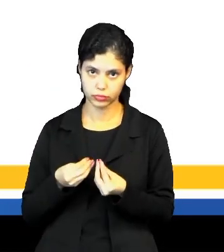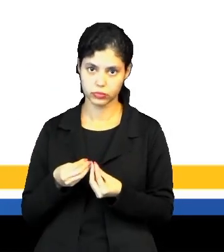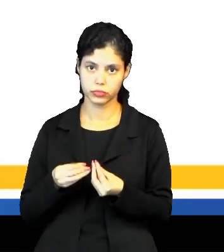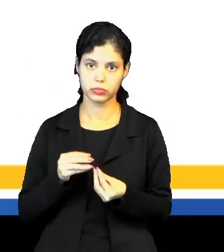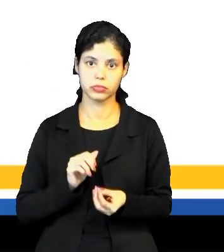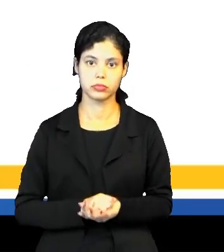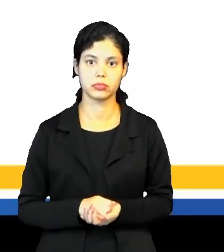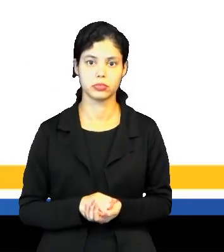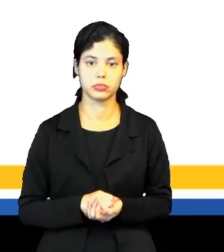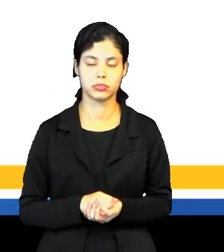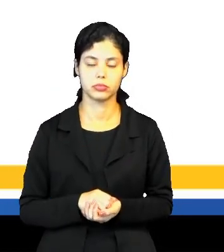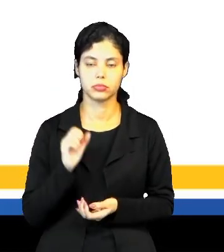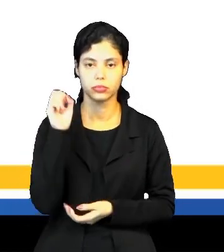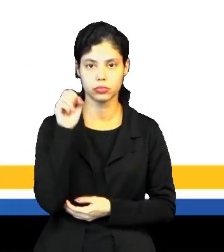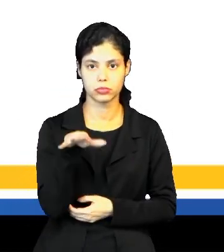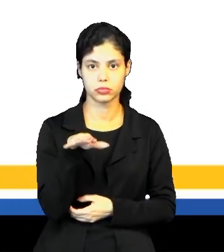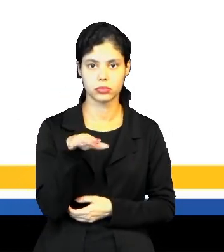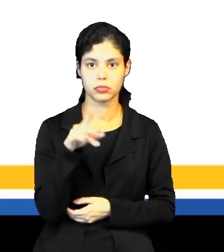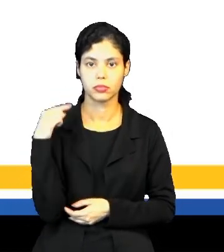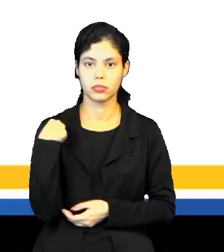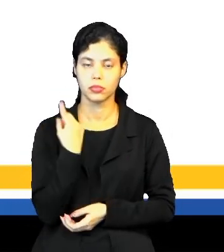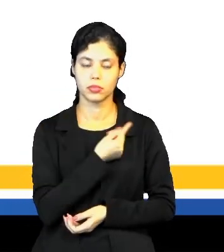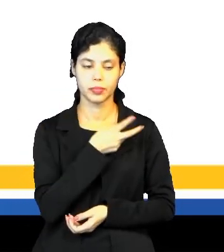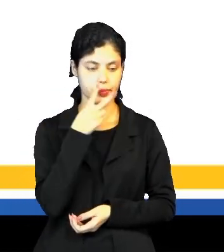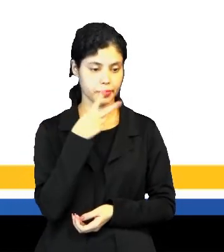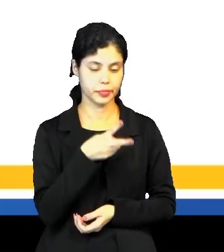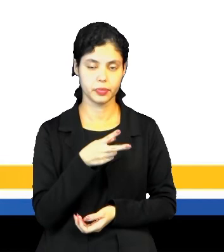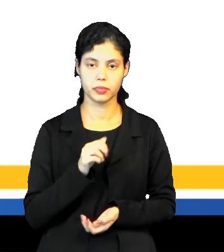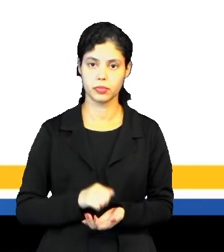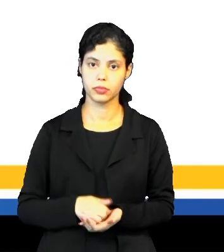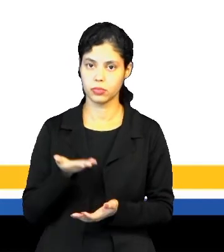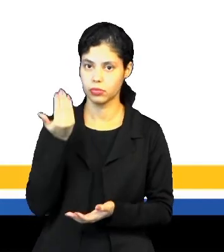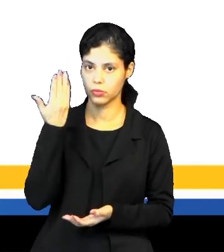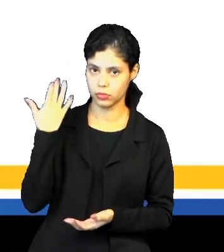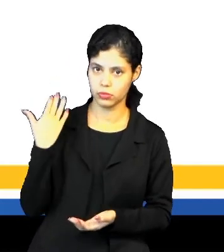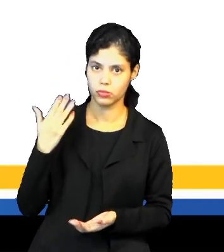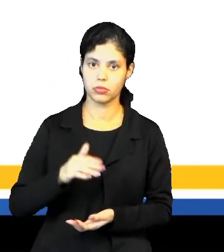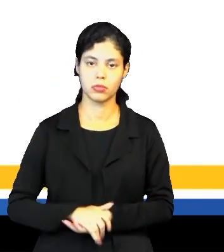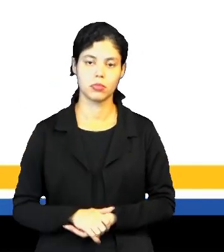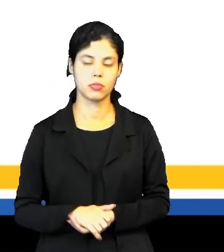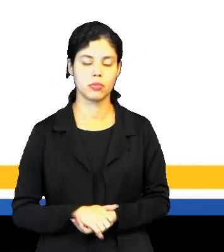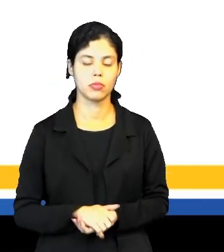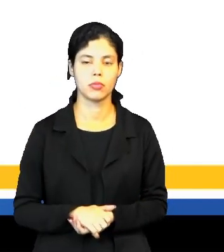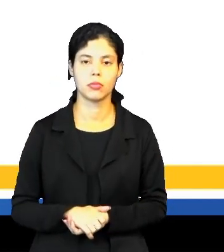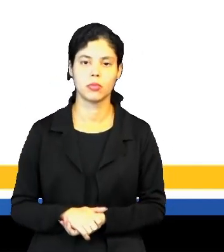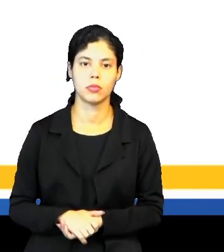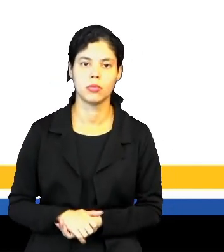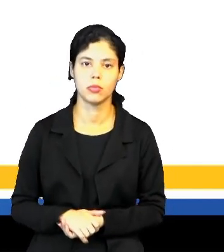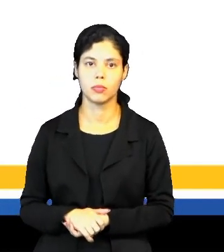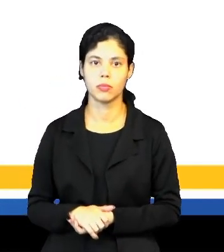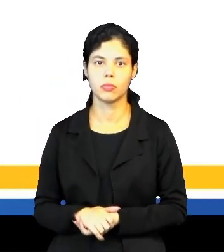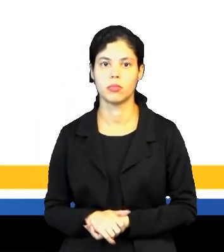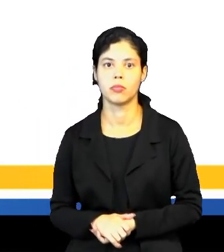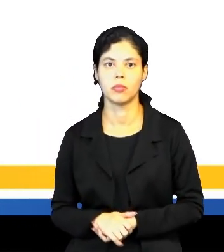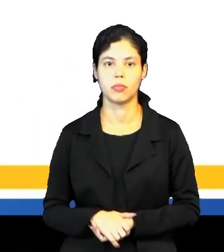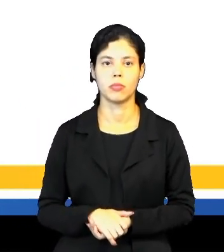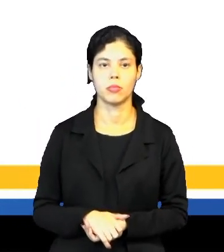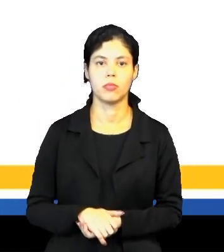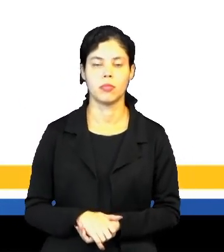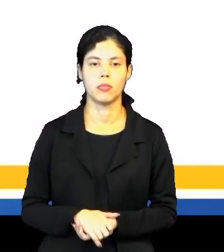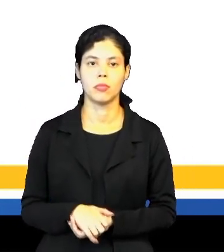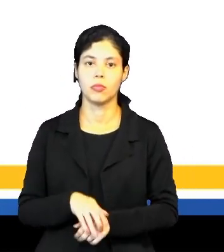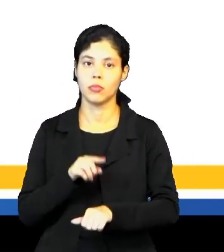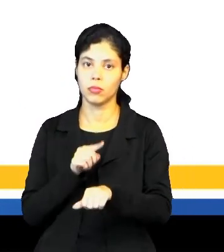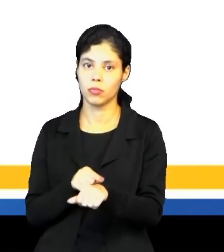né, as lunações, por exemplo, que norteavam a contagem do tempo lá na pré-história. Vamos à questão